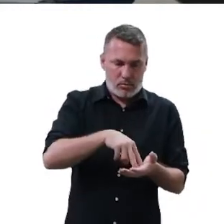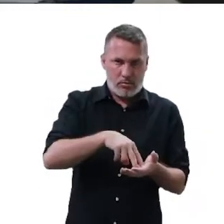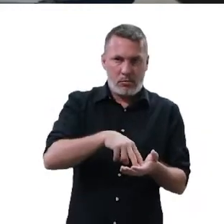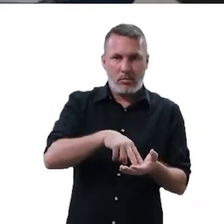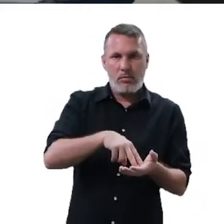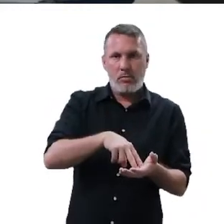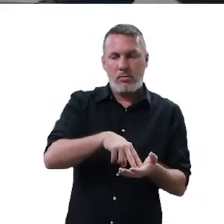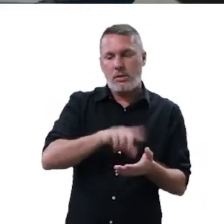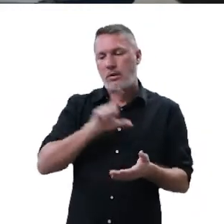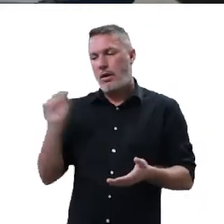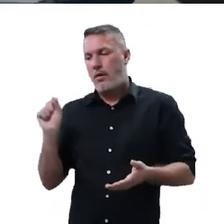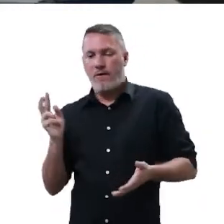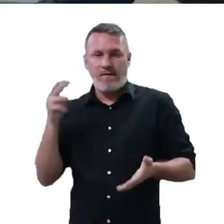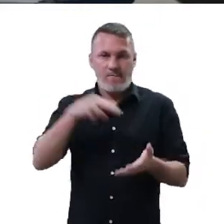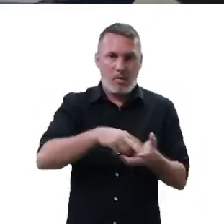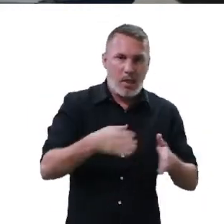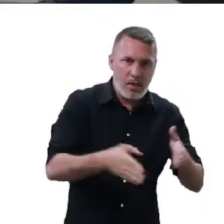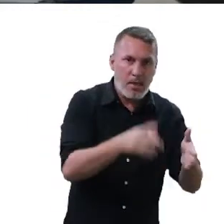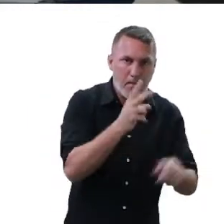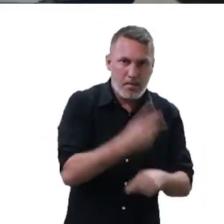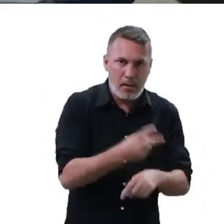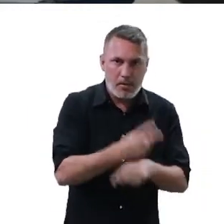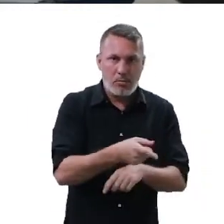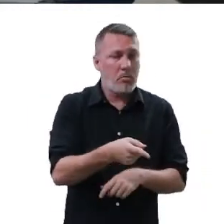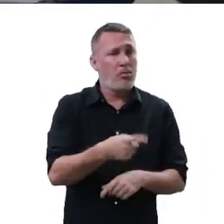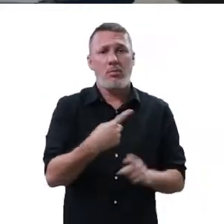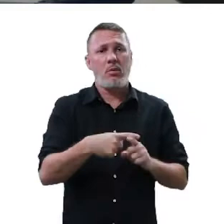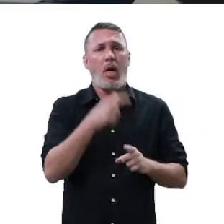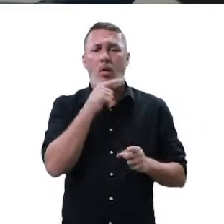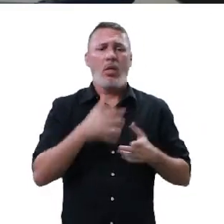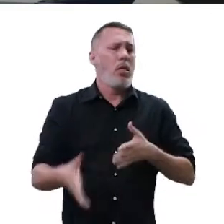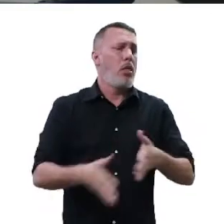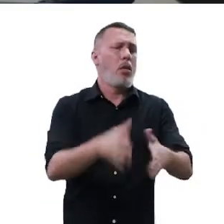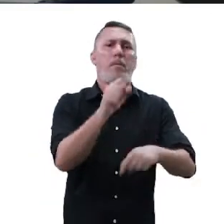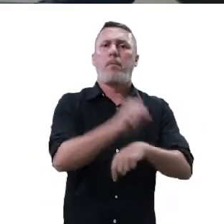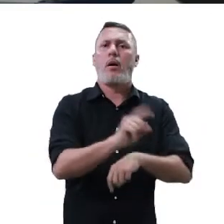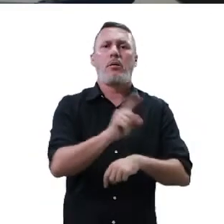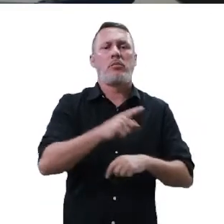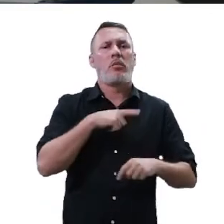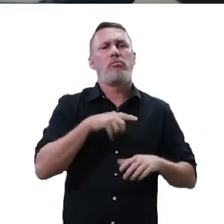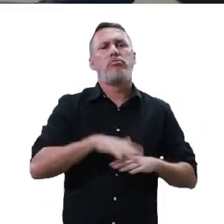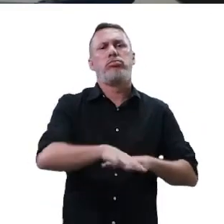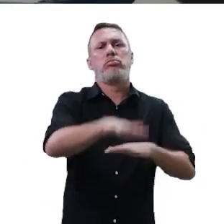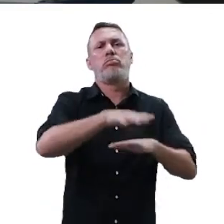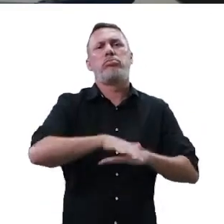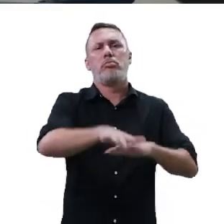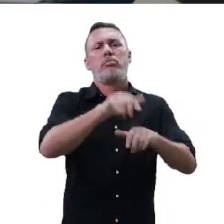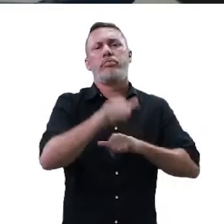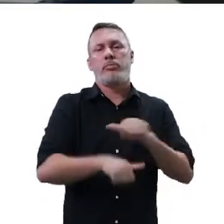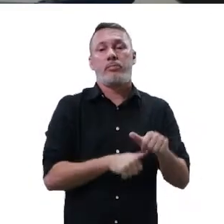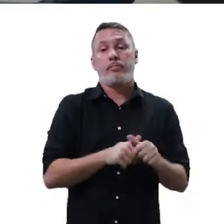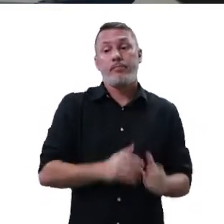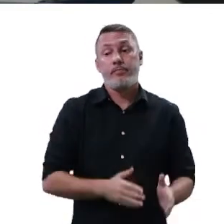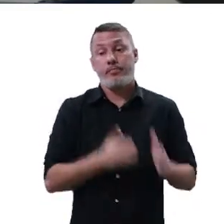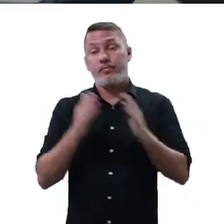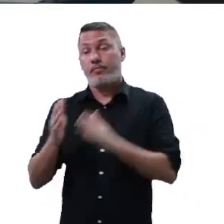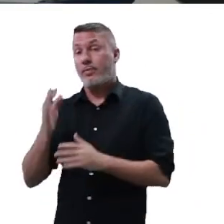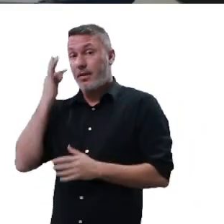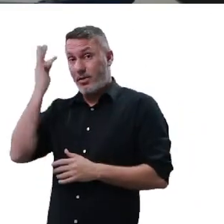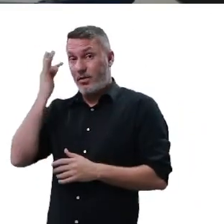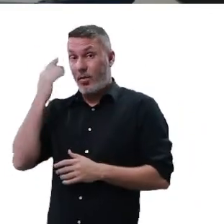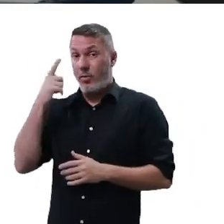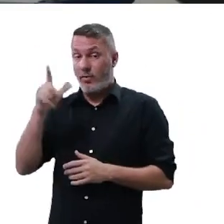e você também será outro. Que nós estamos num processo de transformação contínua, correto? Aí o Parmênides